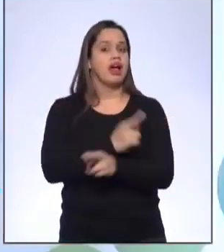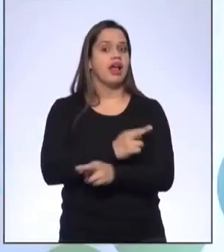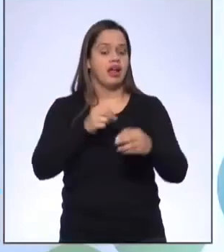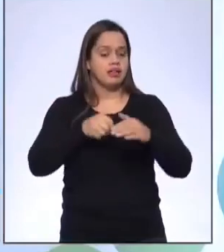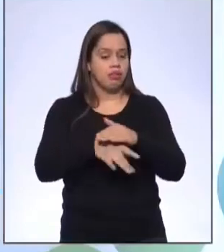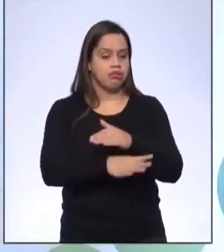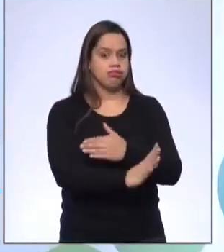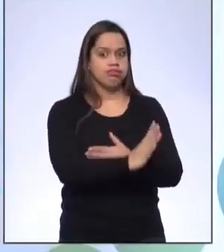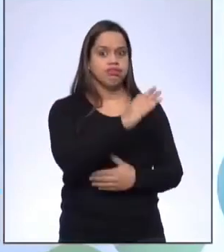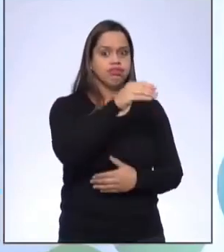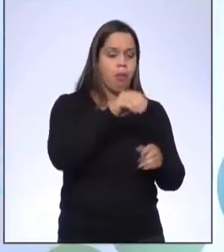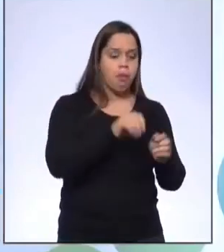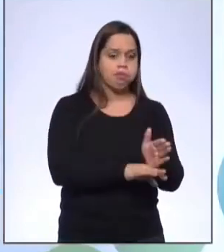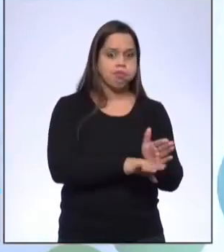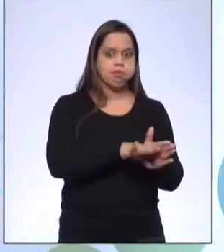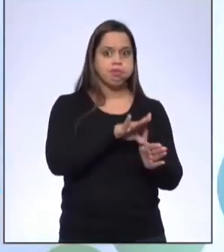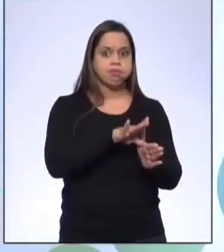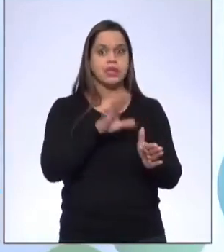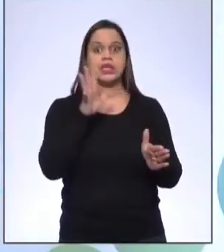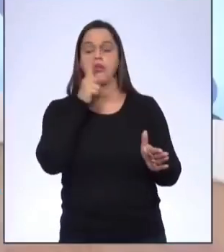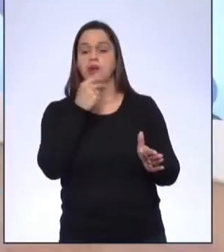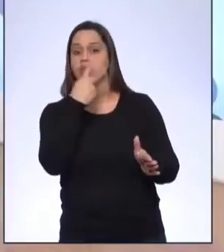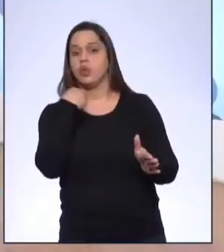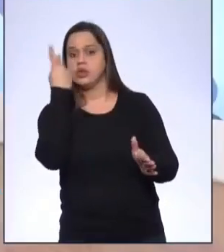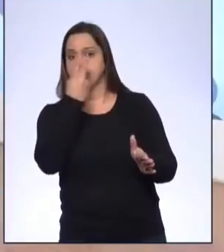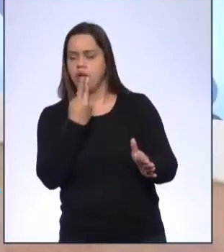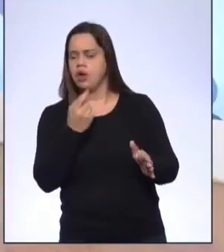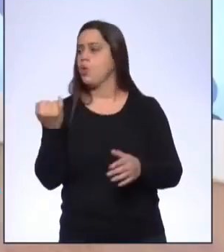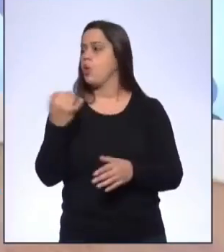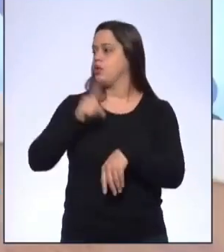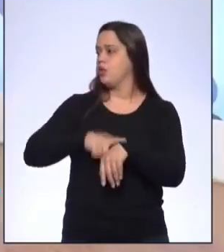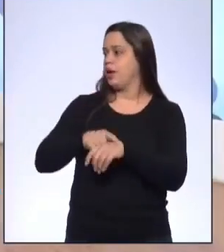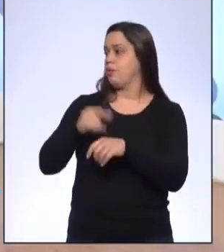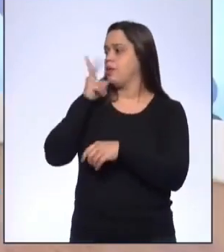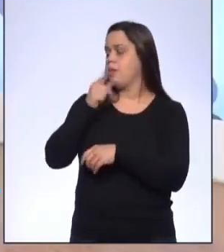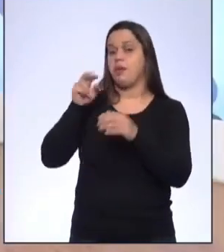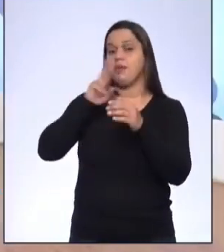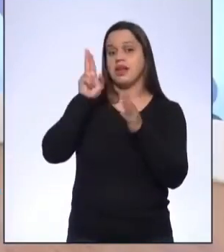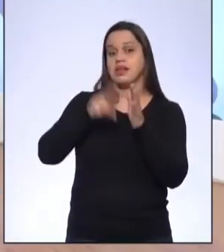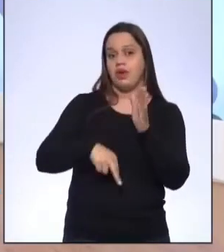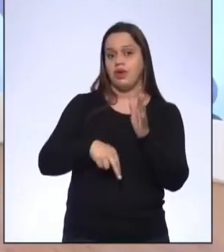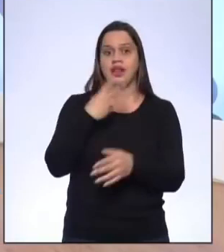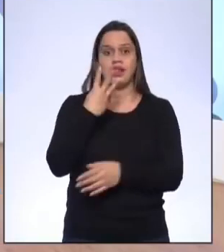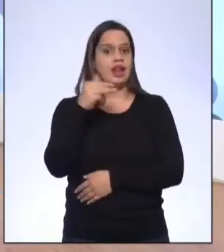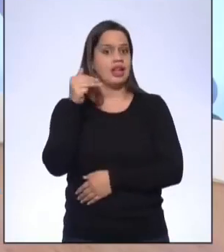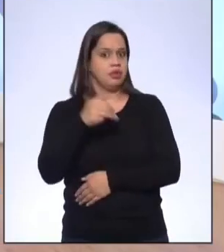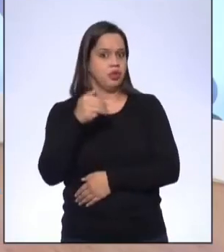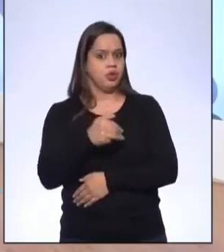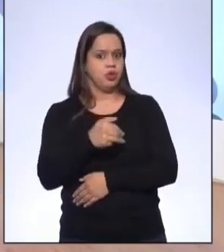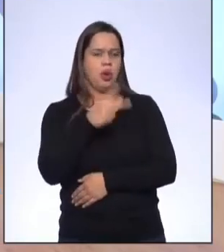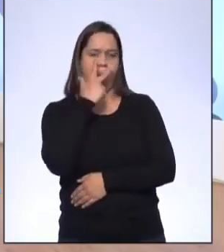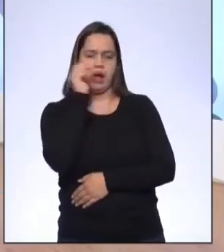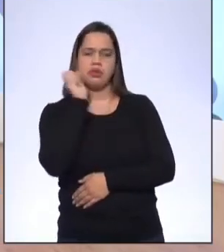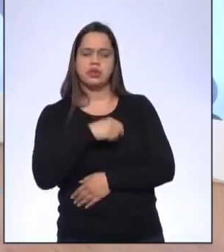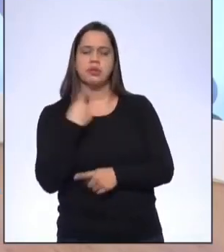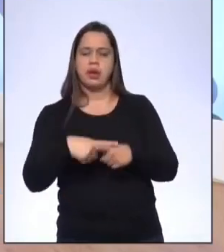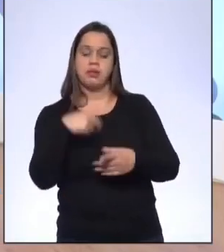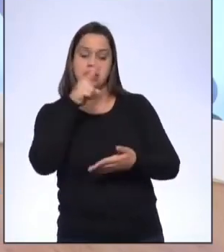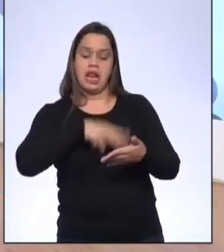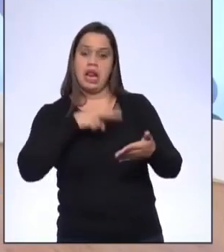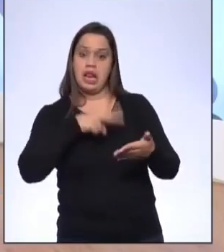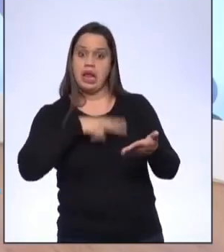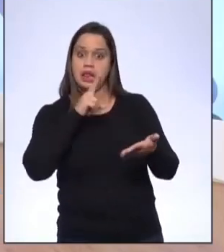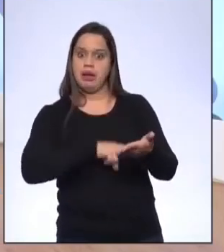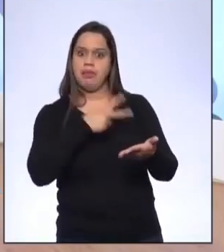tempo, Osmar, você acha que eles resolvem esse problema? 3 minutinhos, tá bom? Eu acho que vai ser necessário 3 minutinhos, até por conta da leitura e interpretação, que é